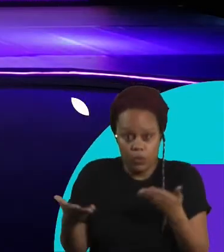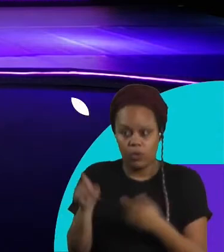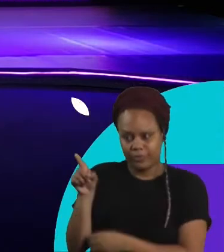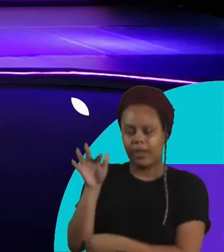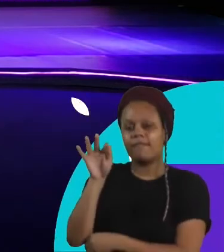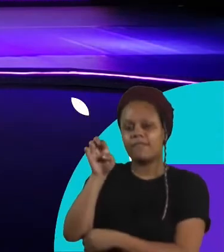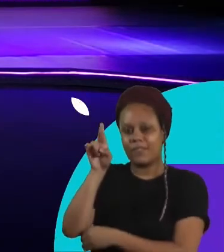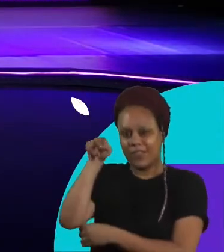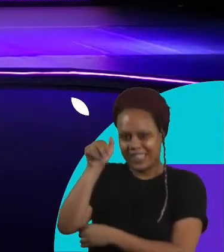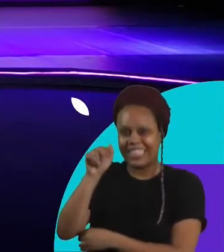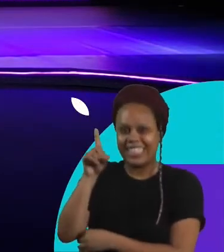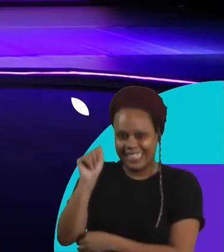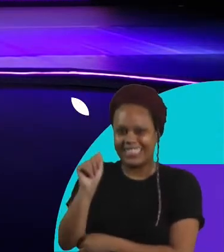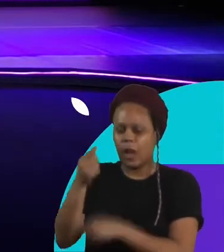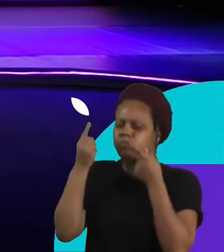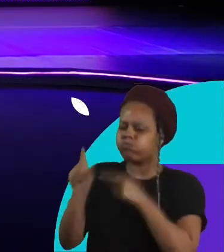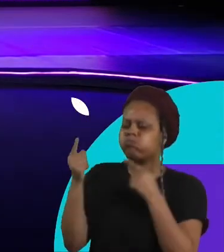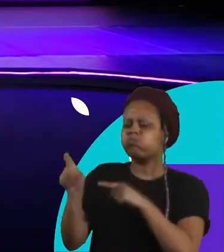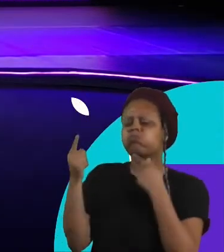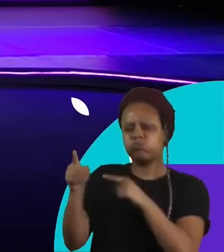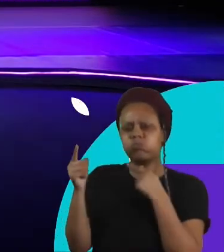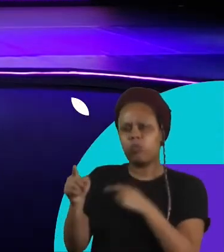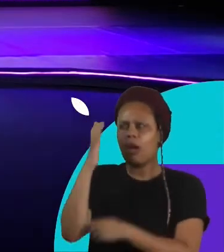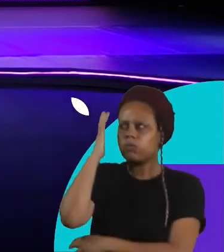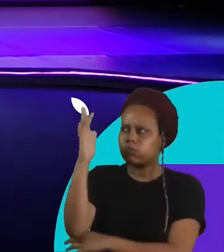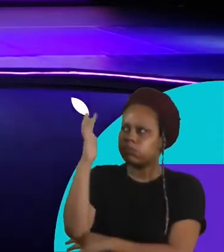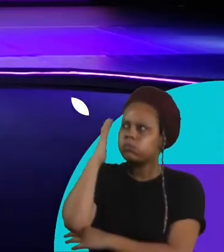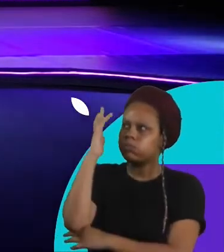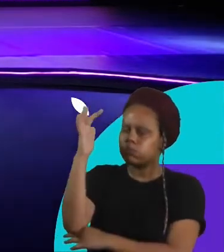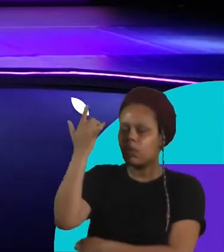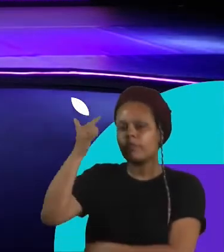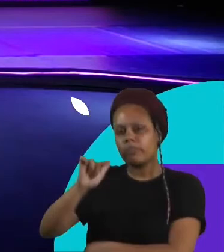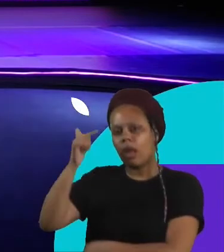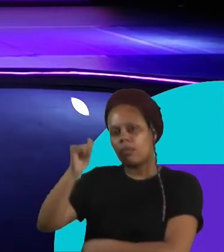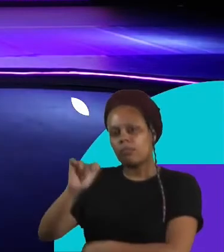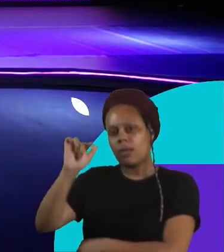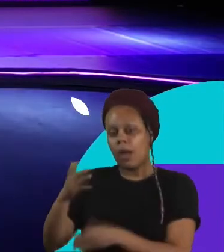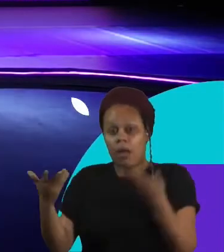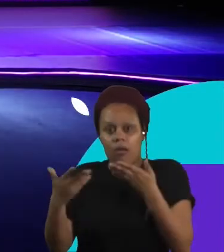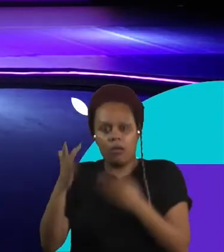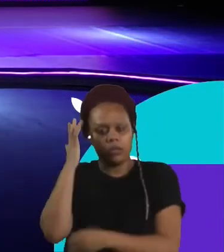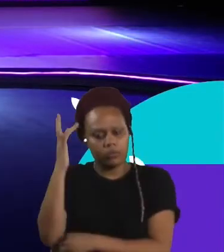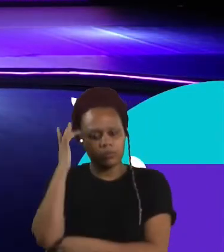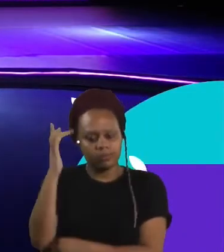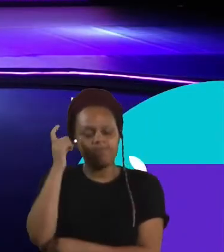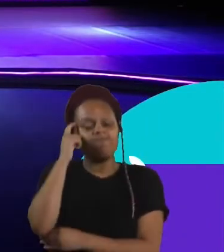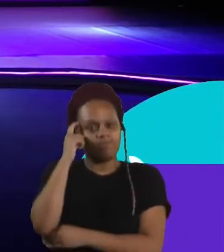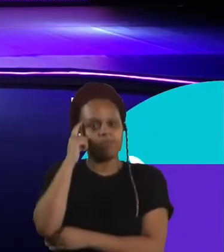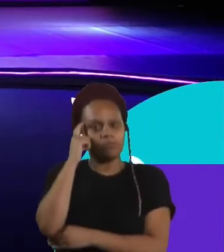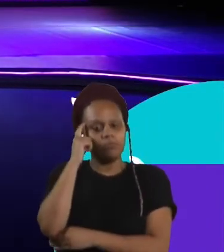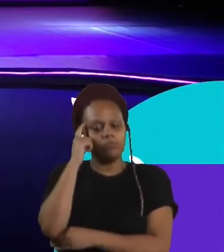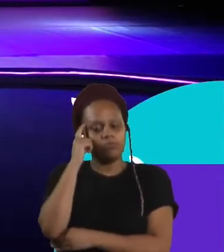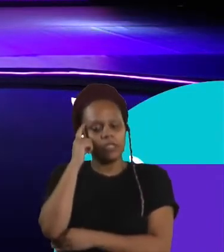muito provocadora desses movimentos de repensar, hoje nós já estamos pensando não só saber usar